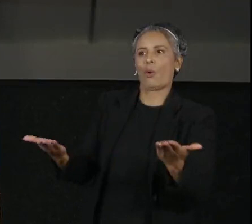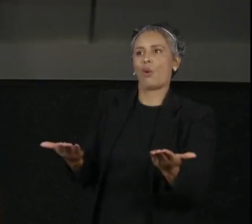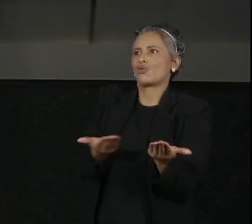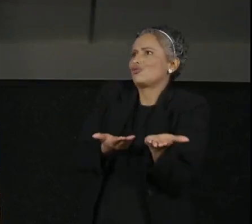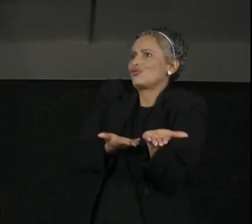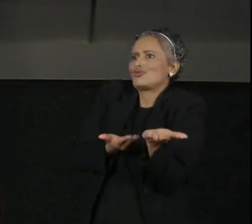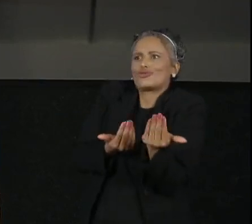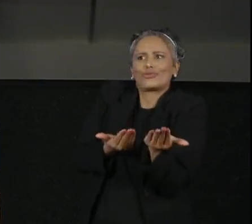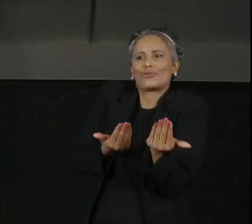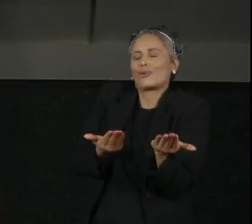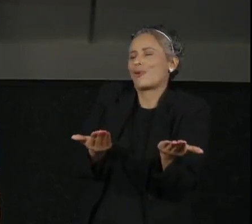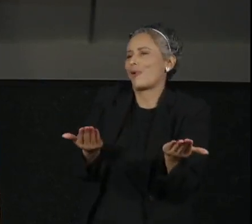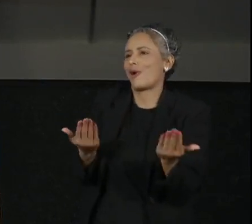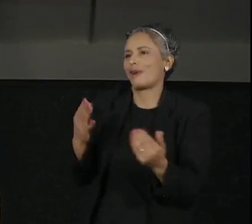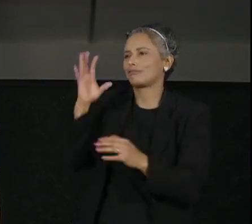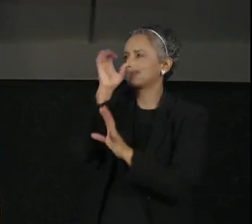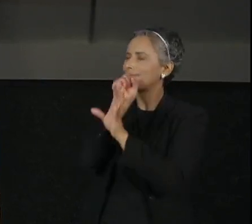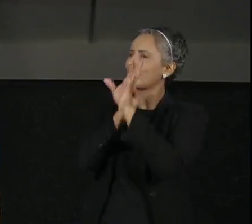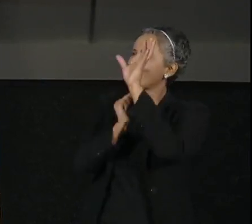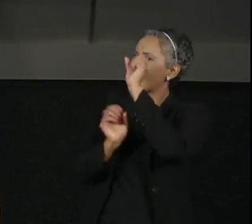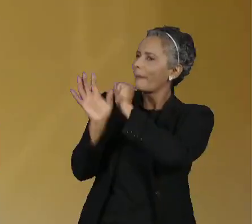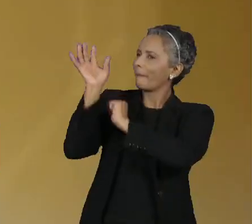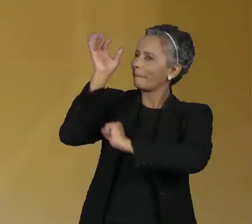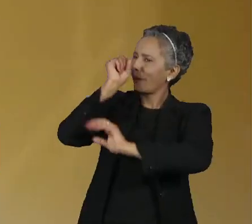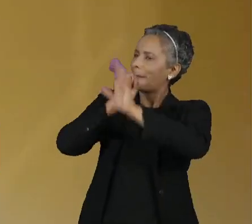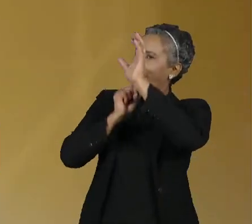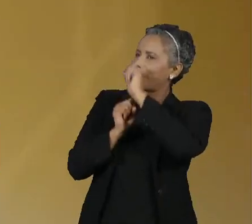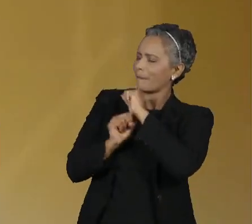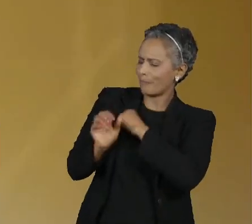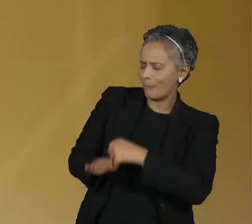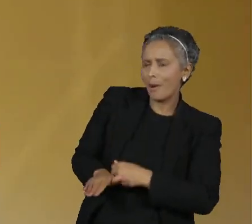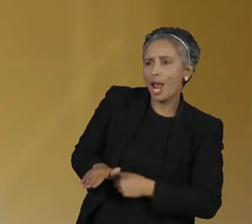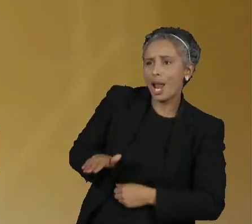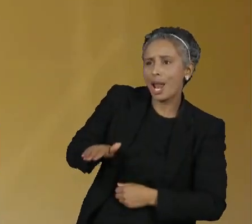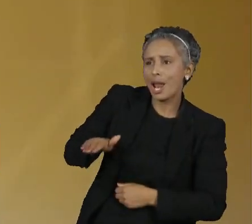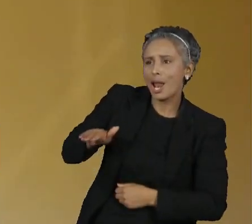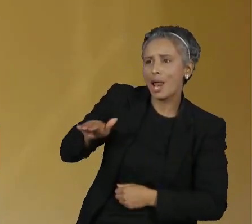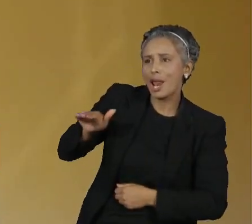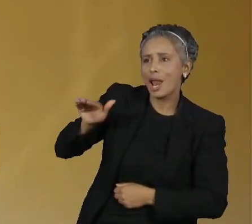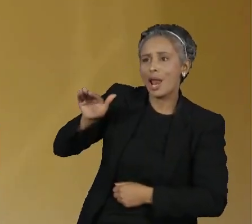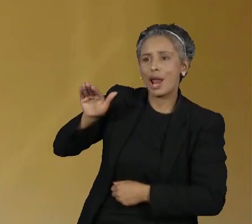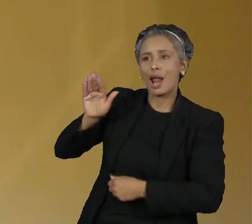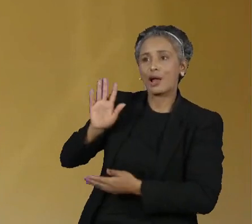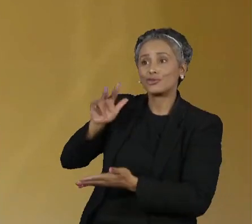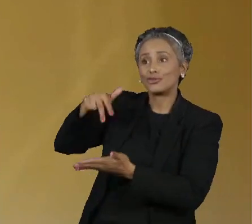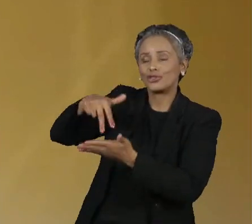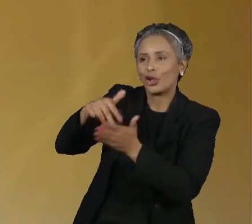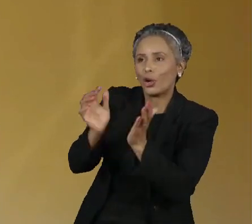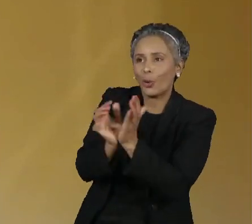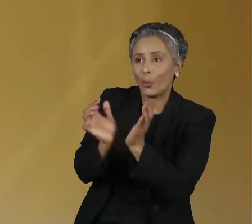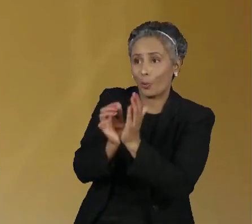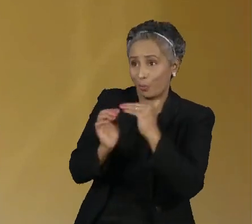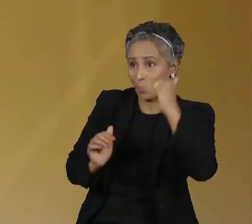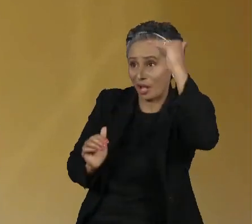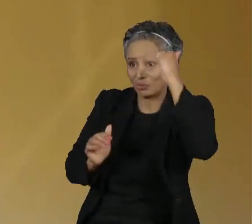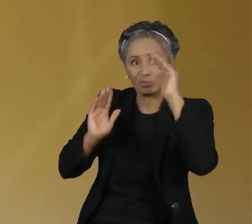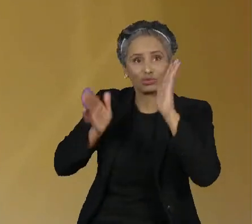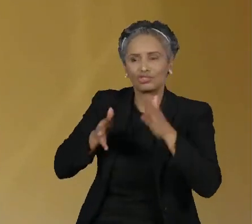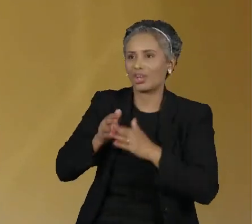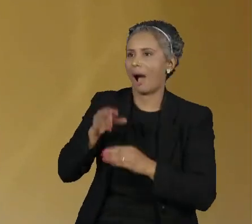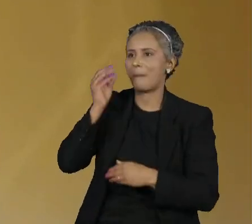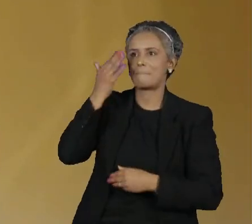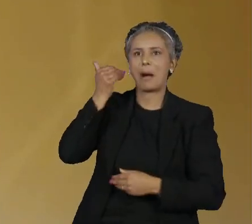na modalidade, aprendendo ali desde cedo. Então, quando elas chegam na equipe adulta, elas vão estar mais bem formadas.